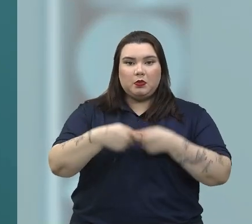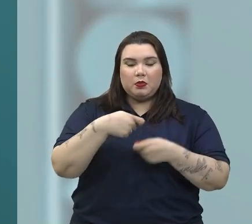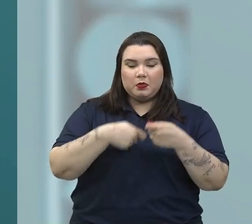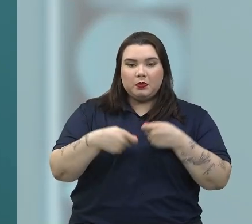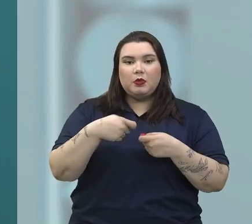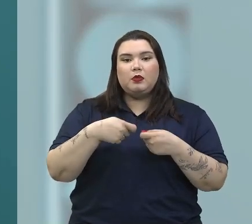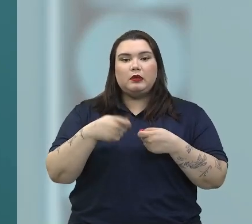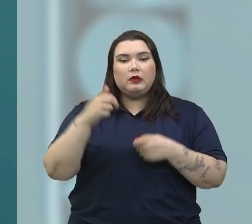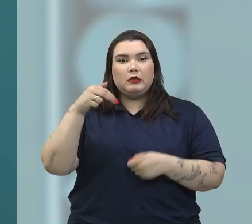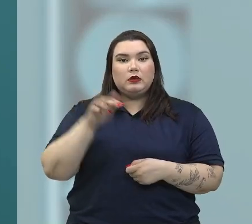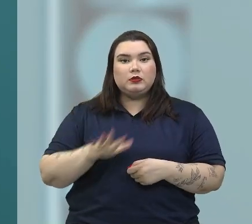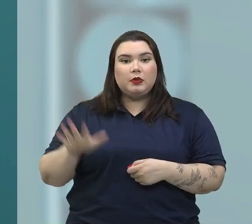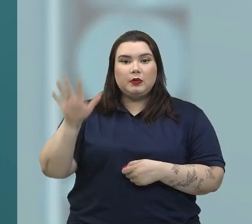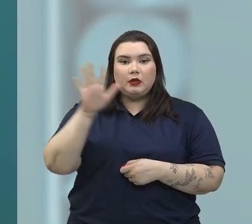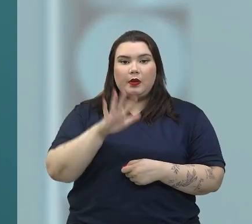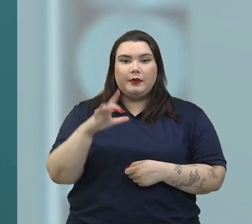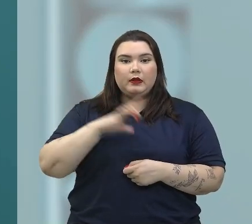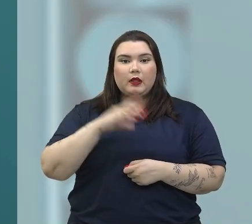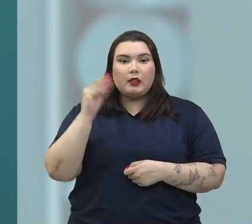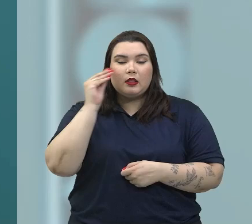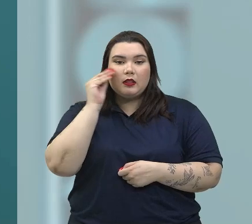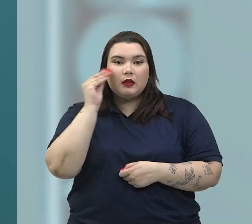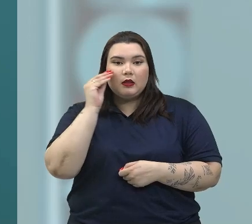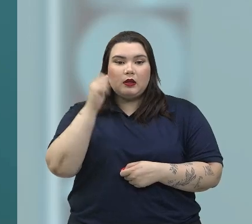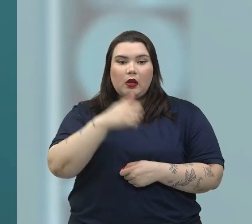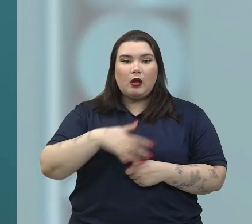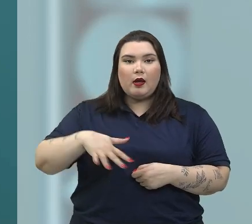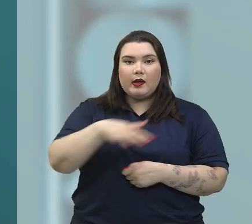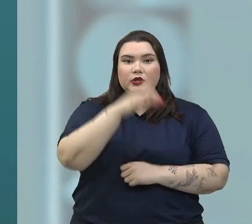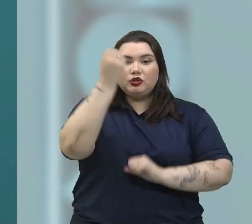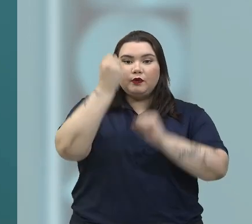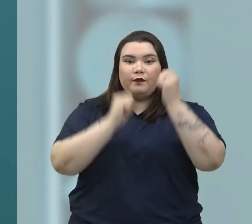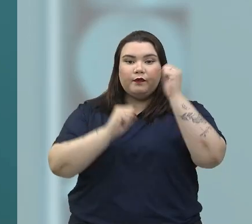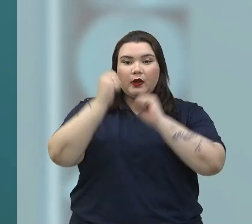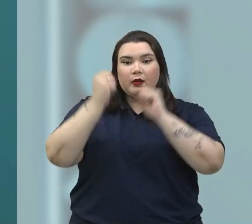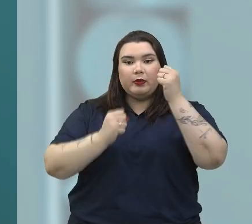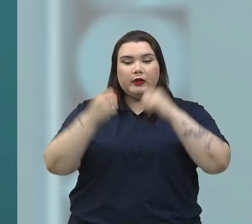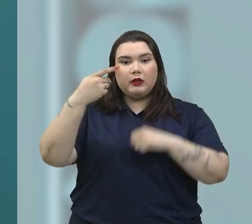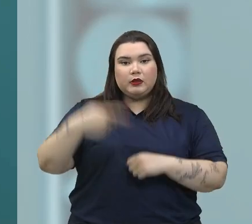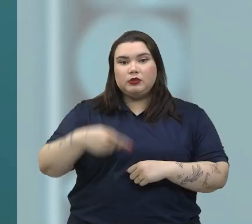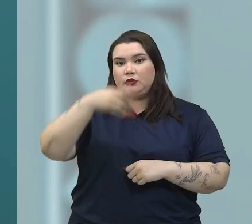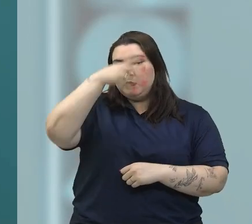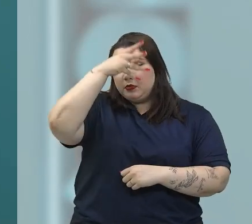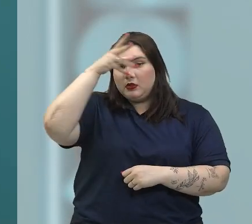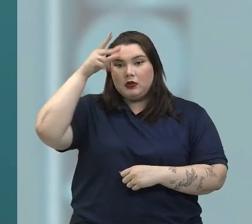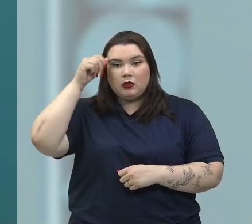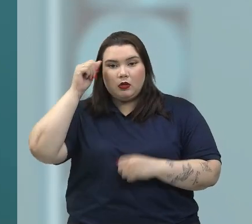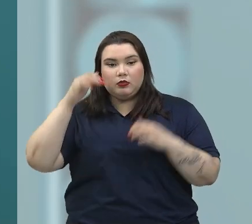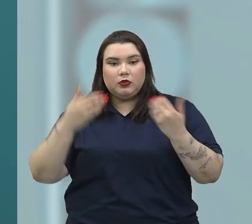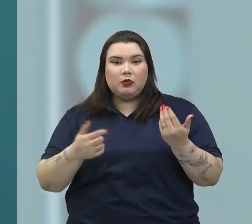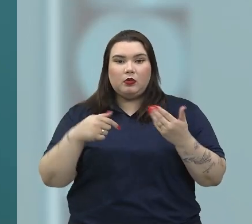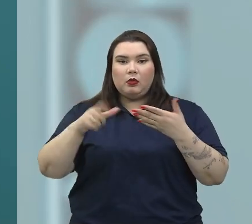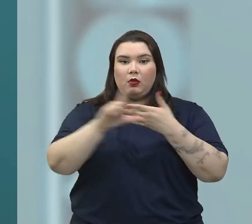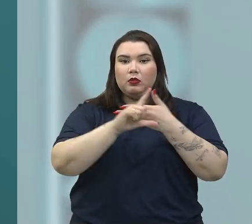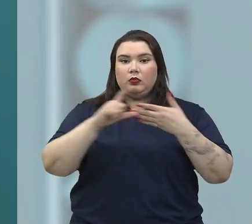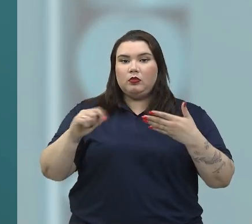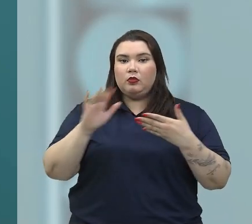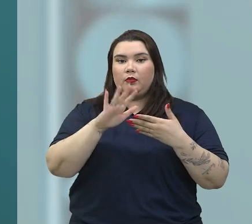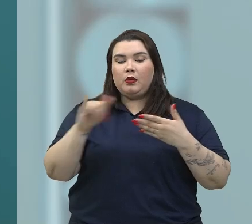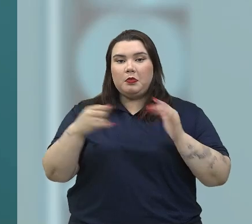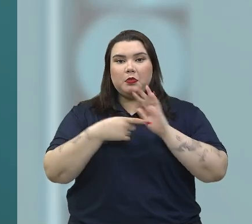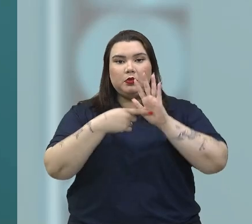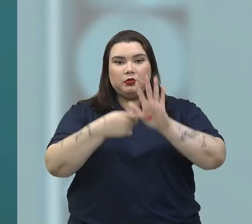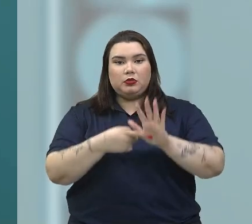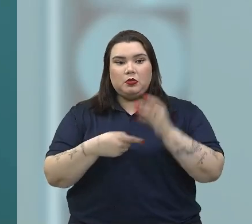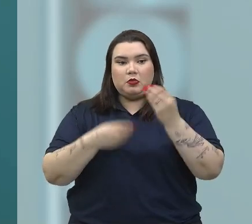nacional, e depois a gente vai ter essa tentativa com a Zona Franca de Manaus. E a gente vai perceber que um desses autores vai trazer essa ideia